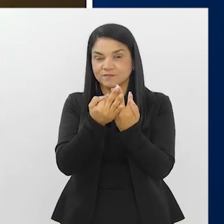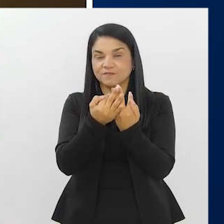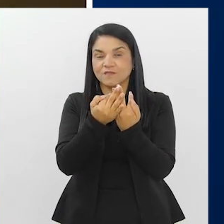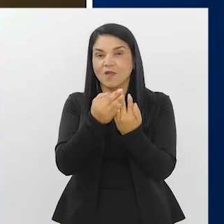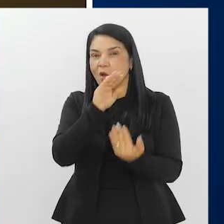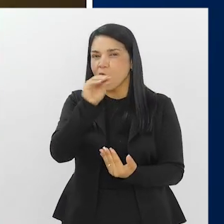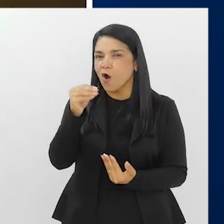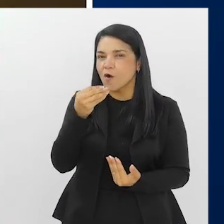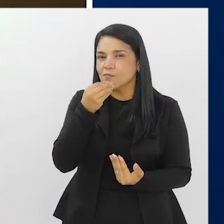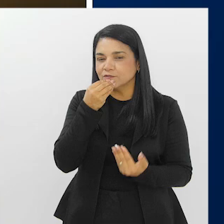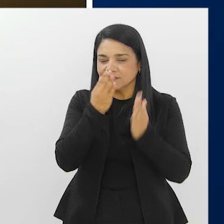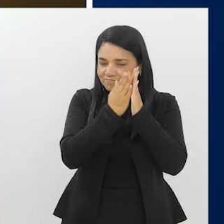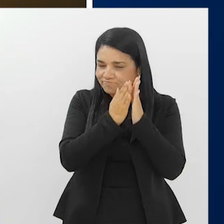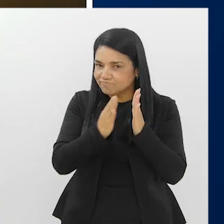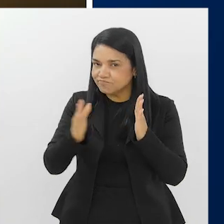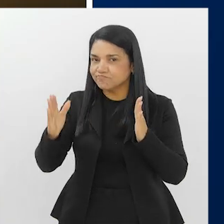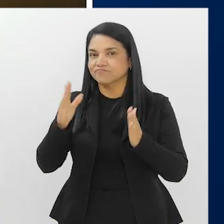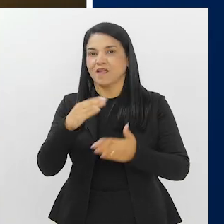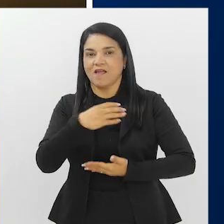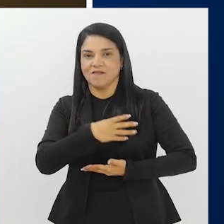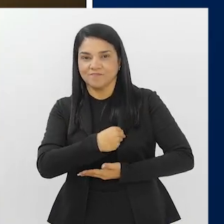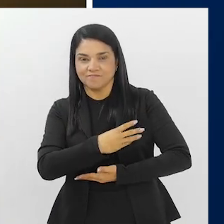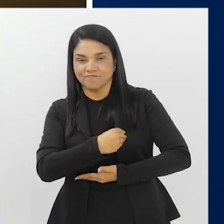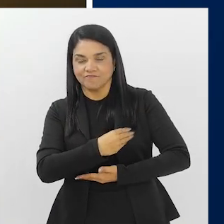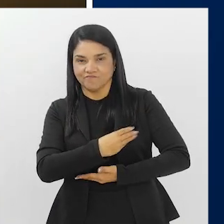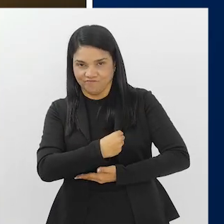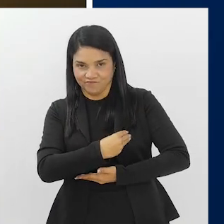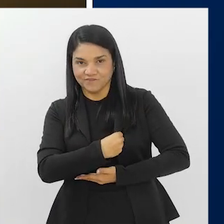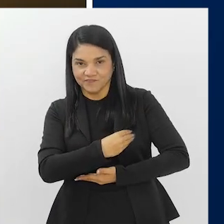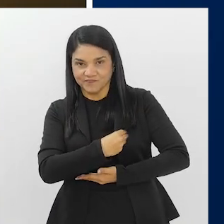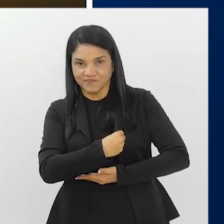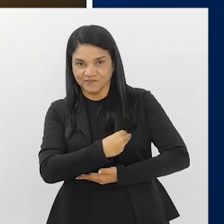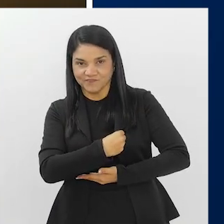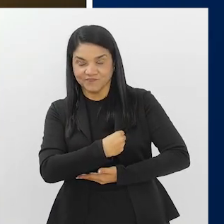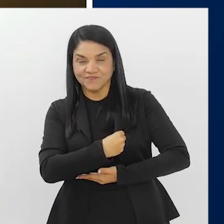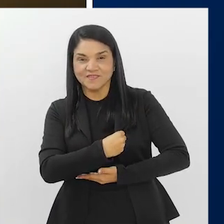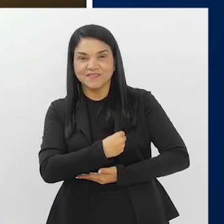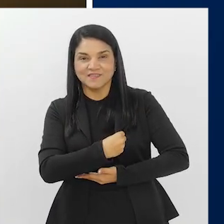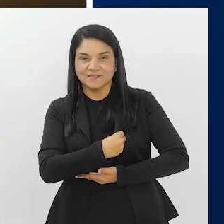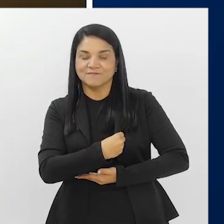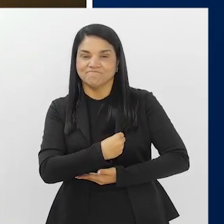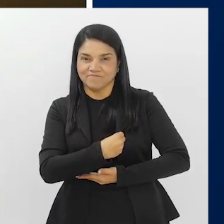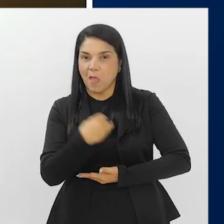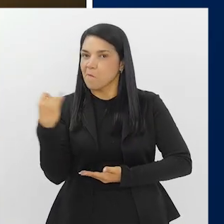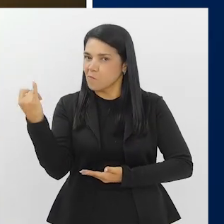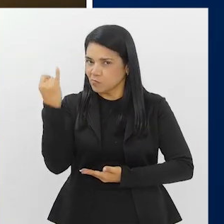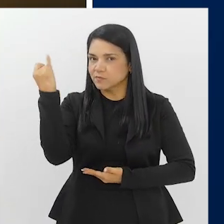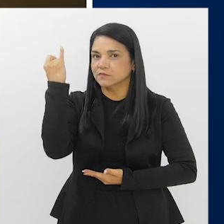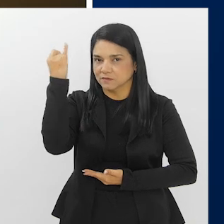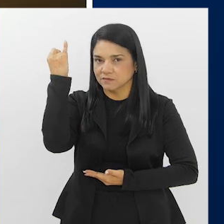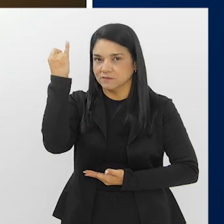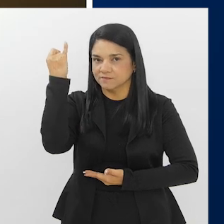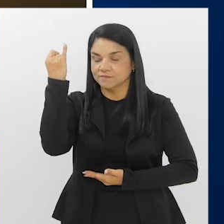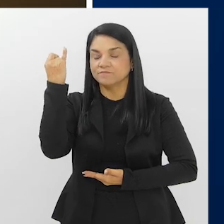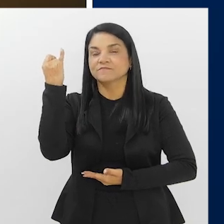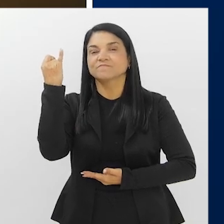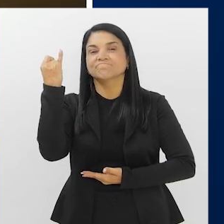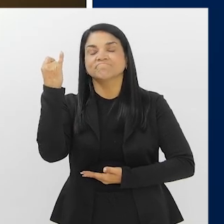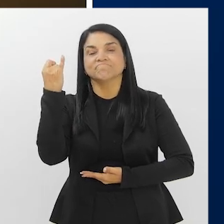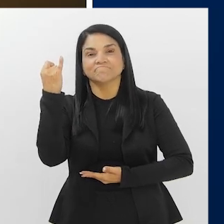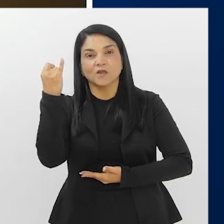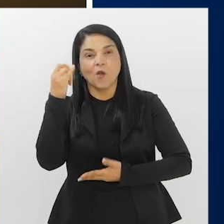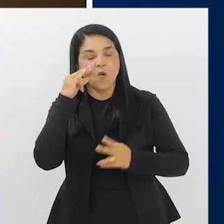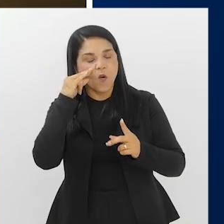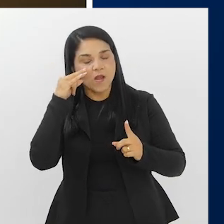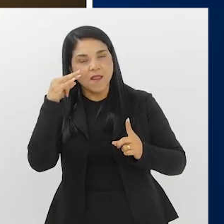de prolongar o aleitamento, de termos sucesso no aleitamento, é muito maior. Então, é muito importante